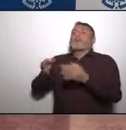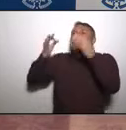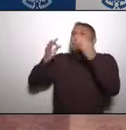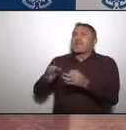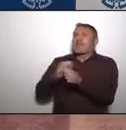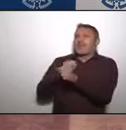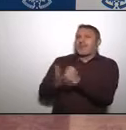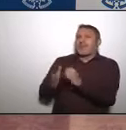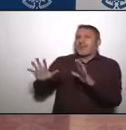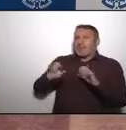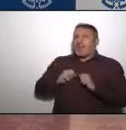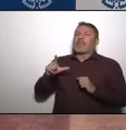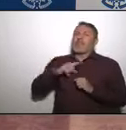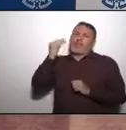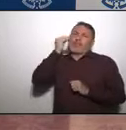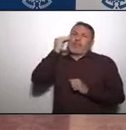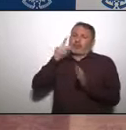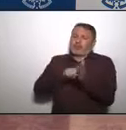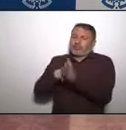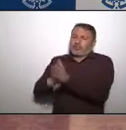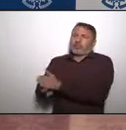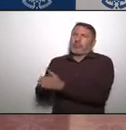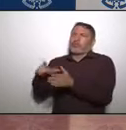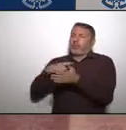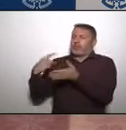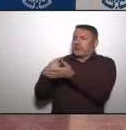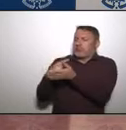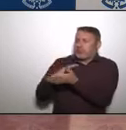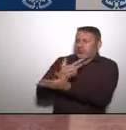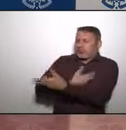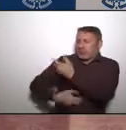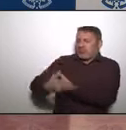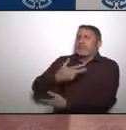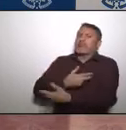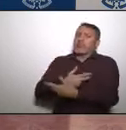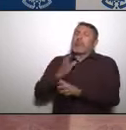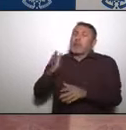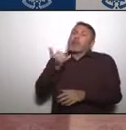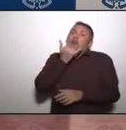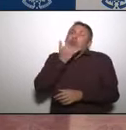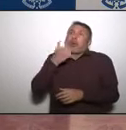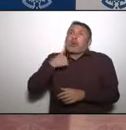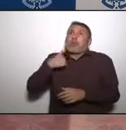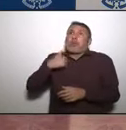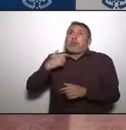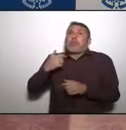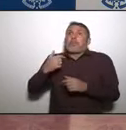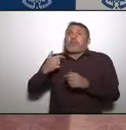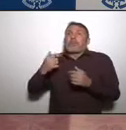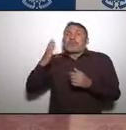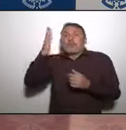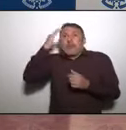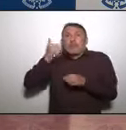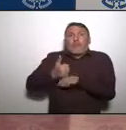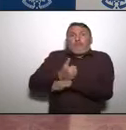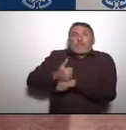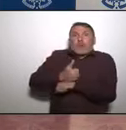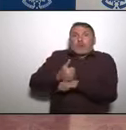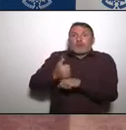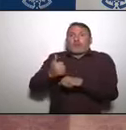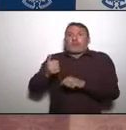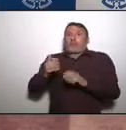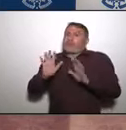certo? Sim. Ela pode ser identificada, isso eu sou leigo, viu? Me perdoe se eu estiver falando alguma, dando alguma informação aqui,